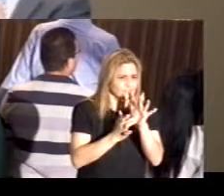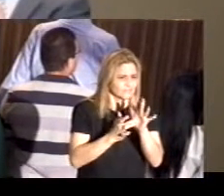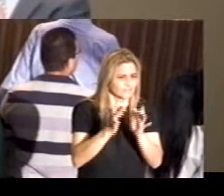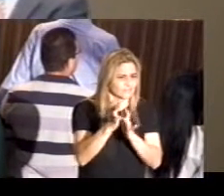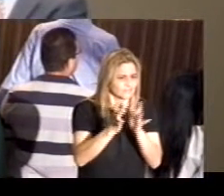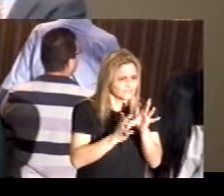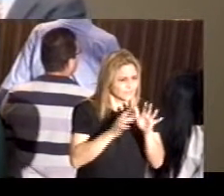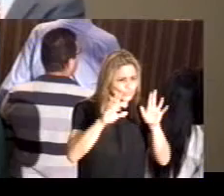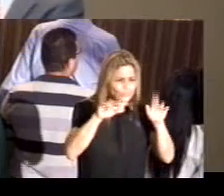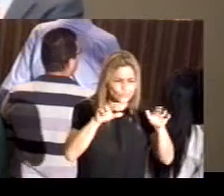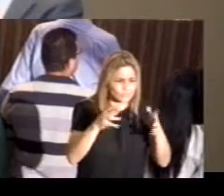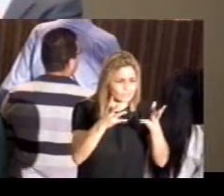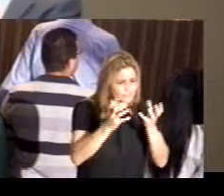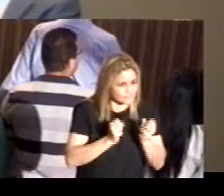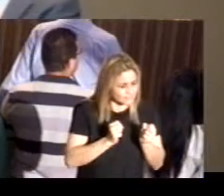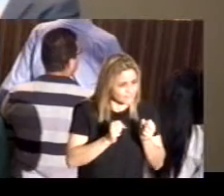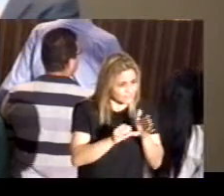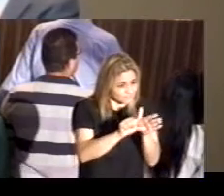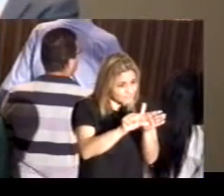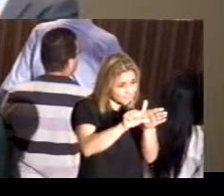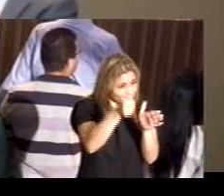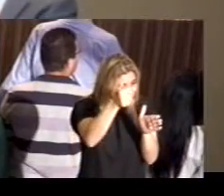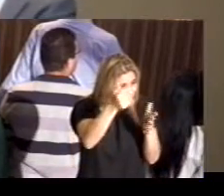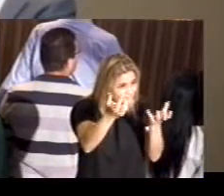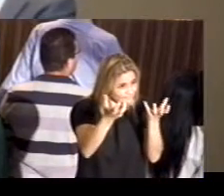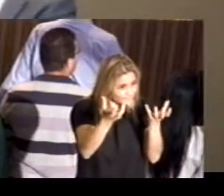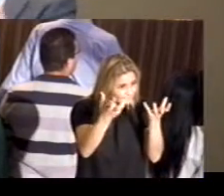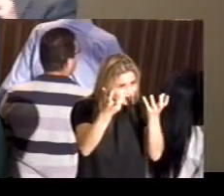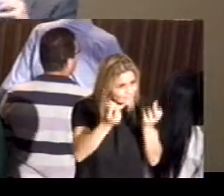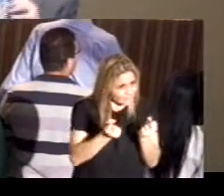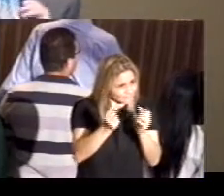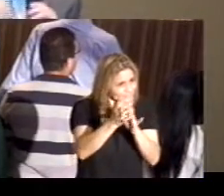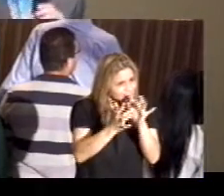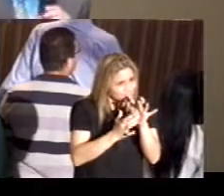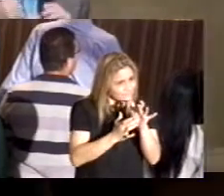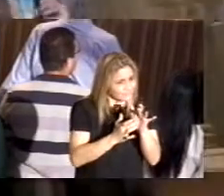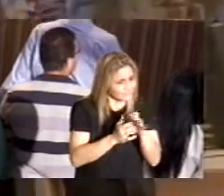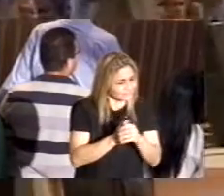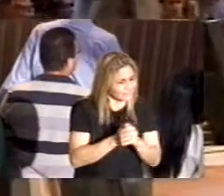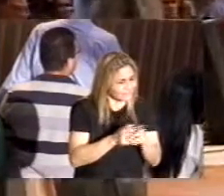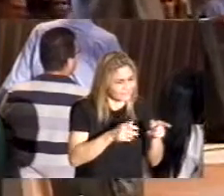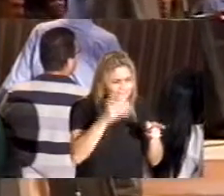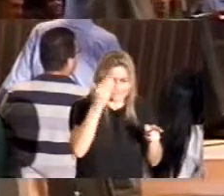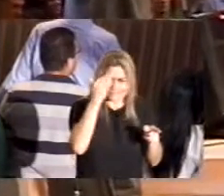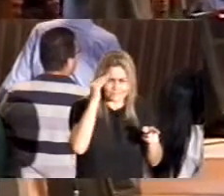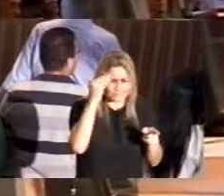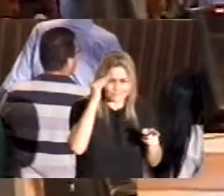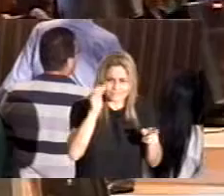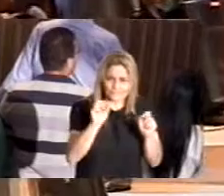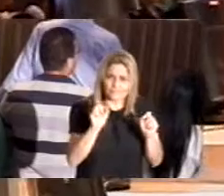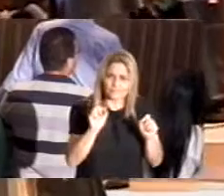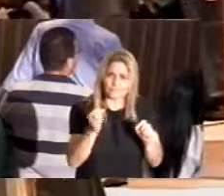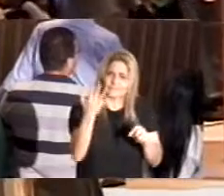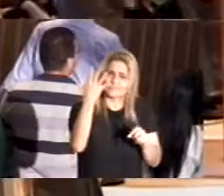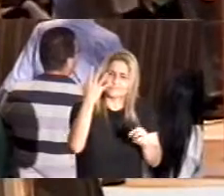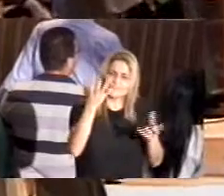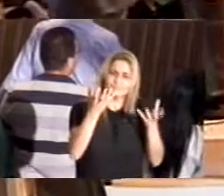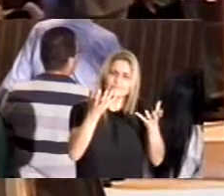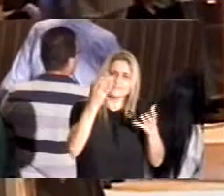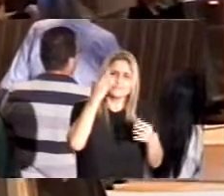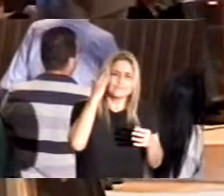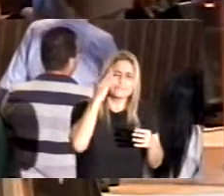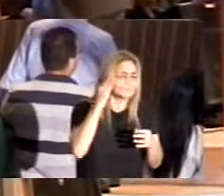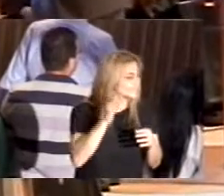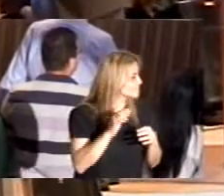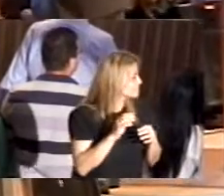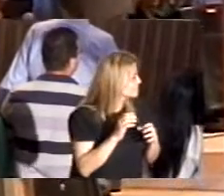vida? É a primeira vez que você está fazendo isso aqui hoje. E você nem está entendendo direito o que está acontecendo. Eu só queria saber, levanta a mão